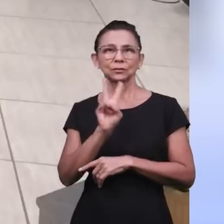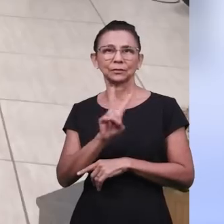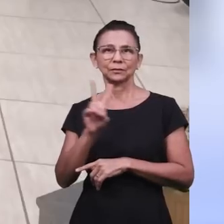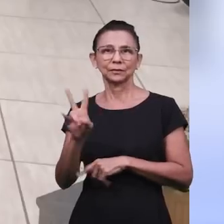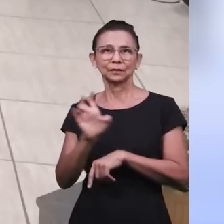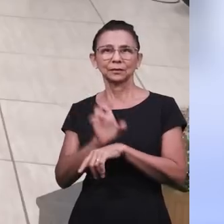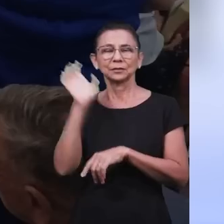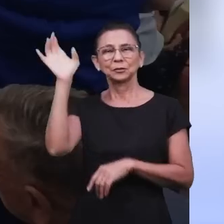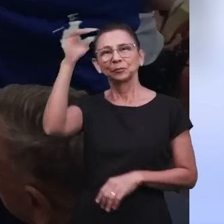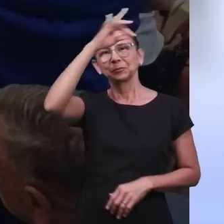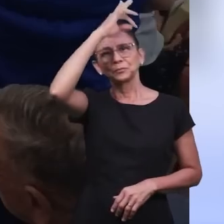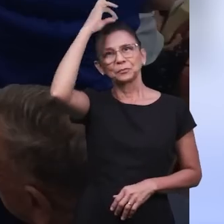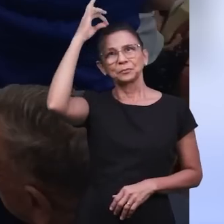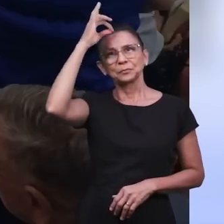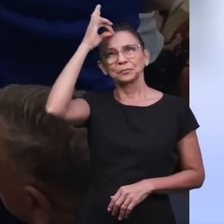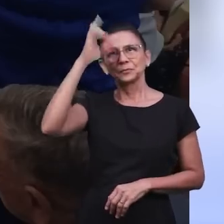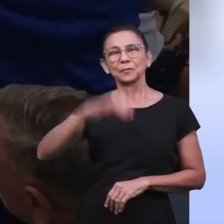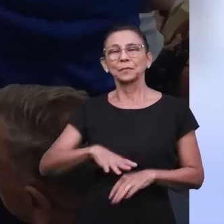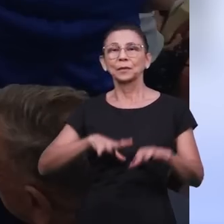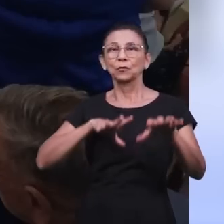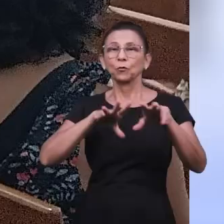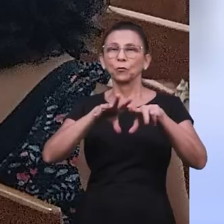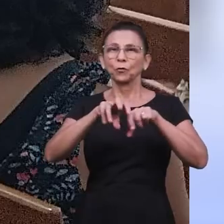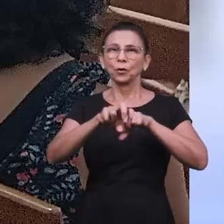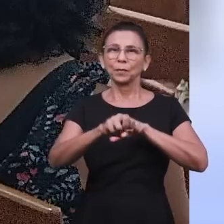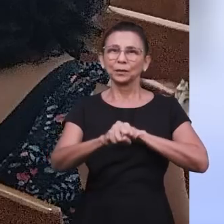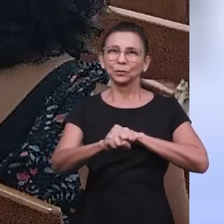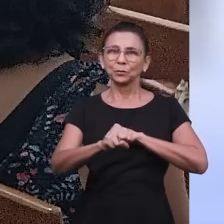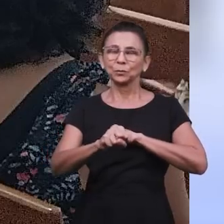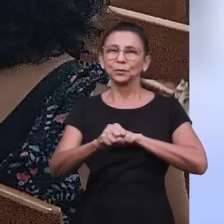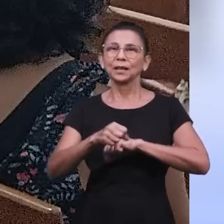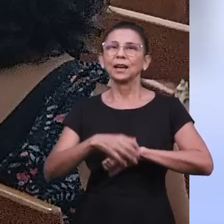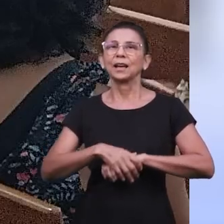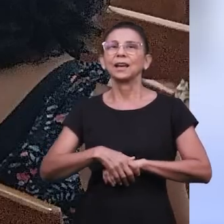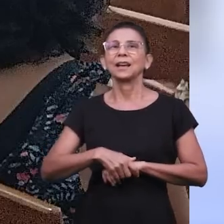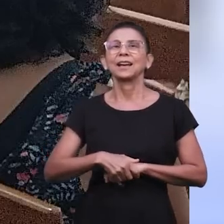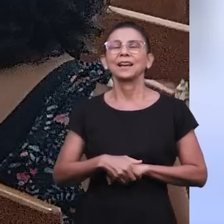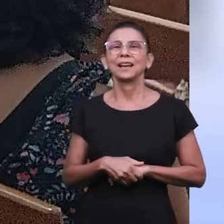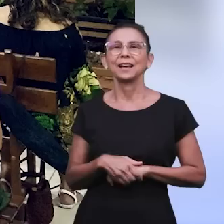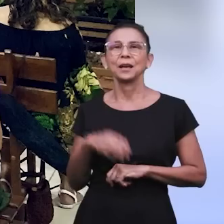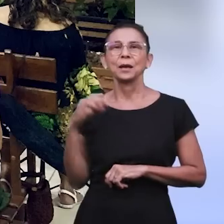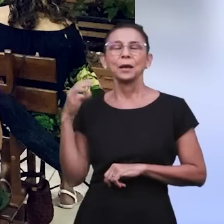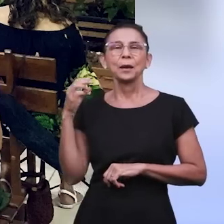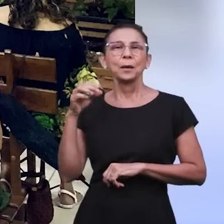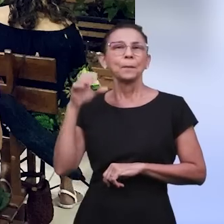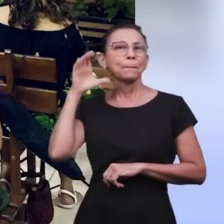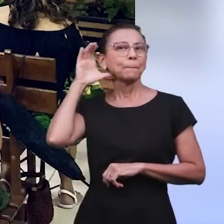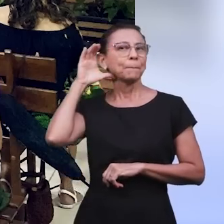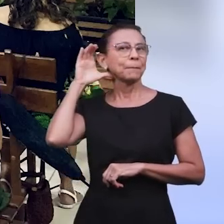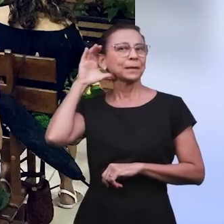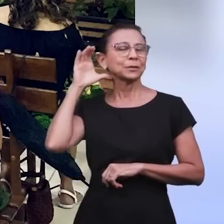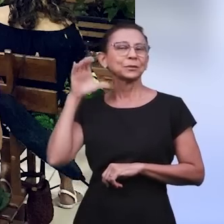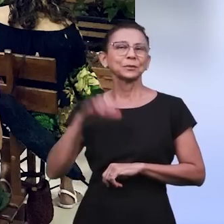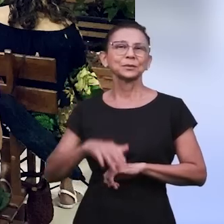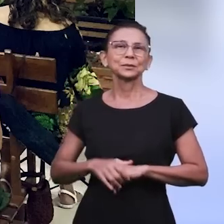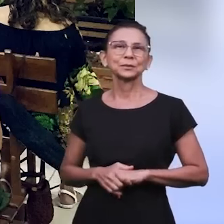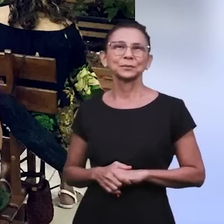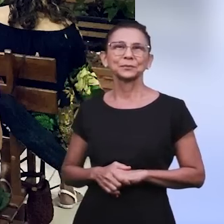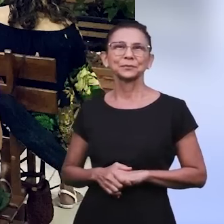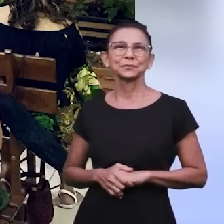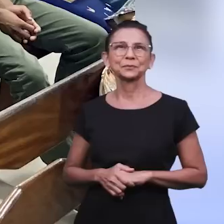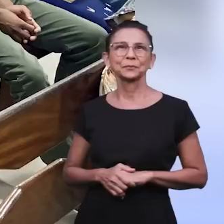Amém. Culto de formatura da Igreja Cristã Maranata Várzea Grande, ali no Mato Grosso. Culto de glorificação também pelo